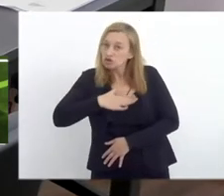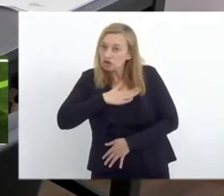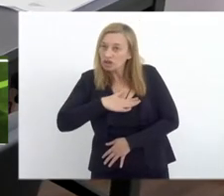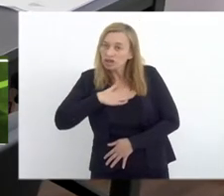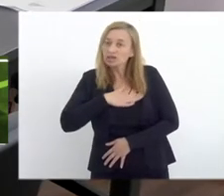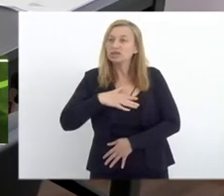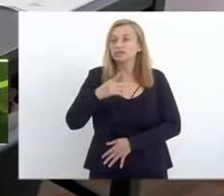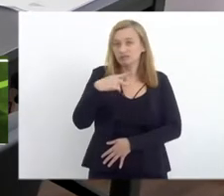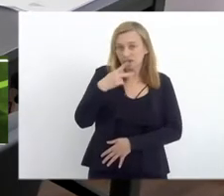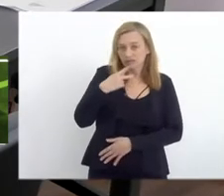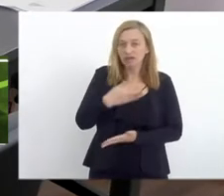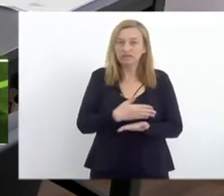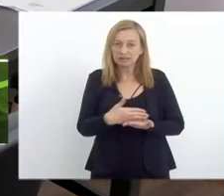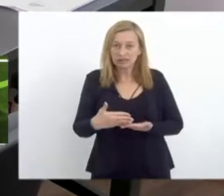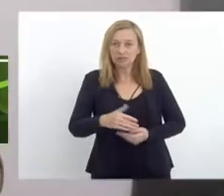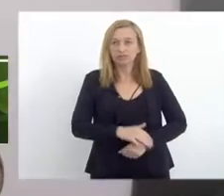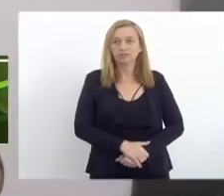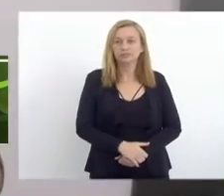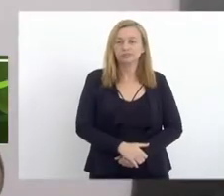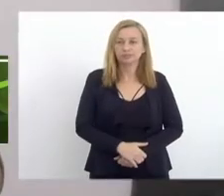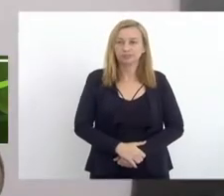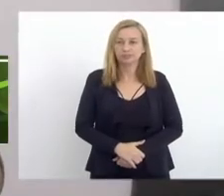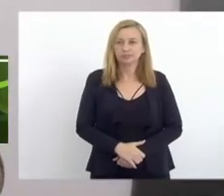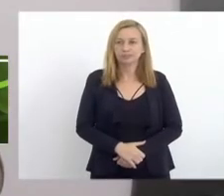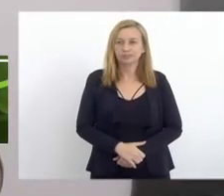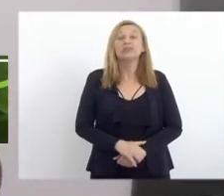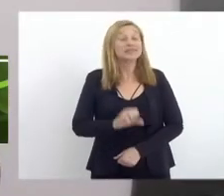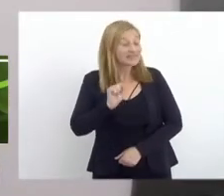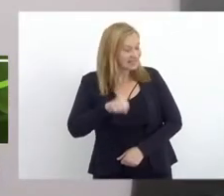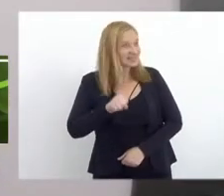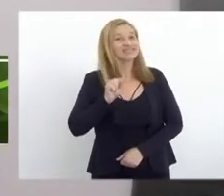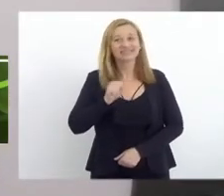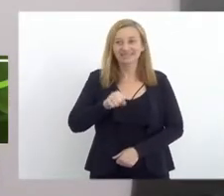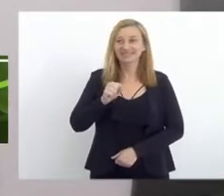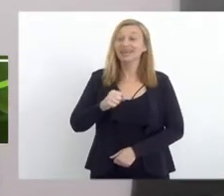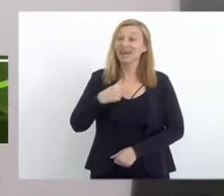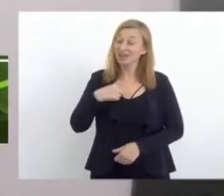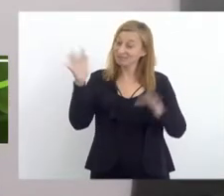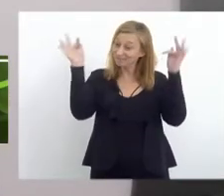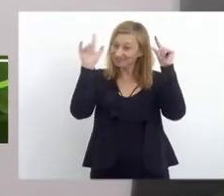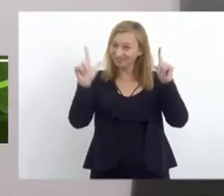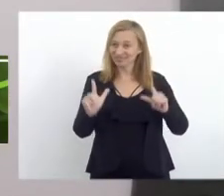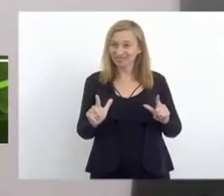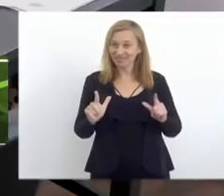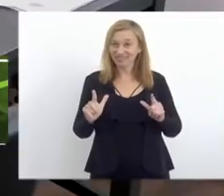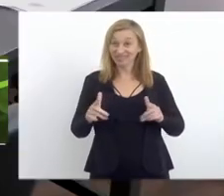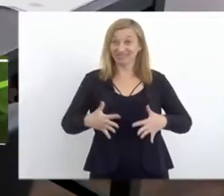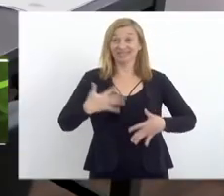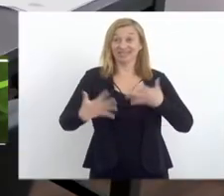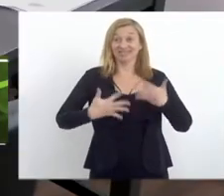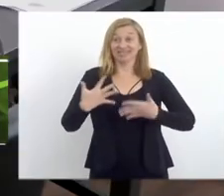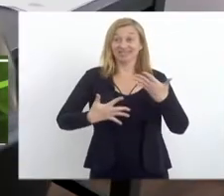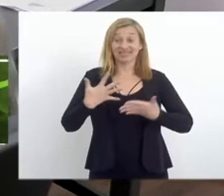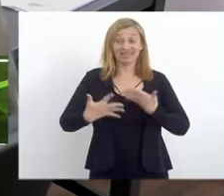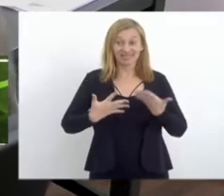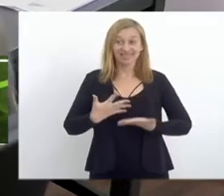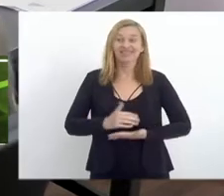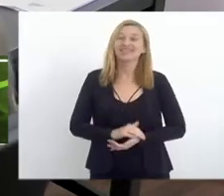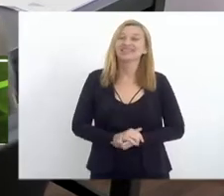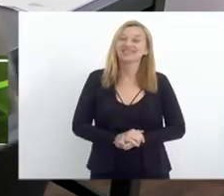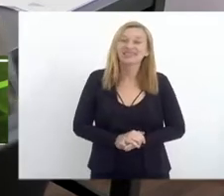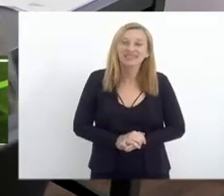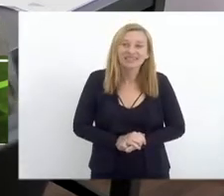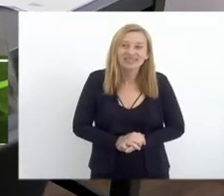fazer as considerações iniciais. Sim, dizer que estou muito feliz e entusiasmado com o trabalho que